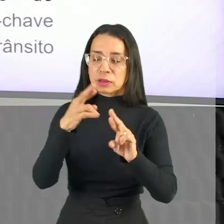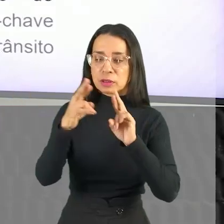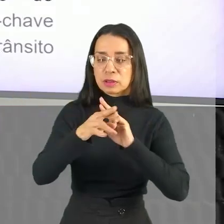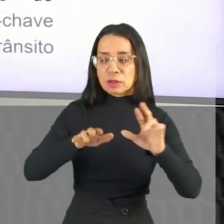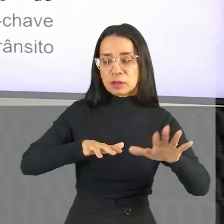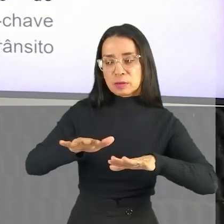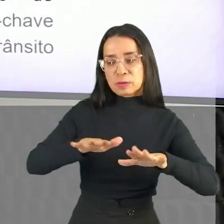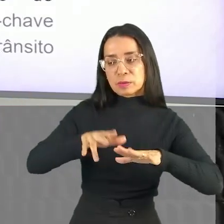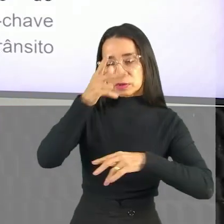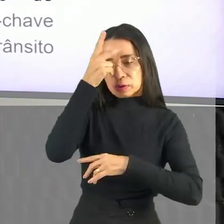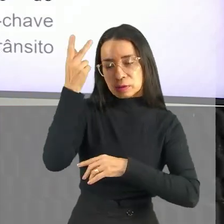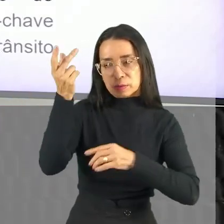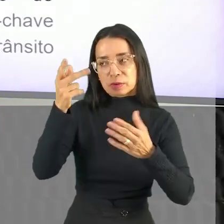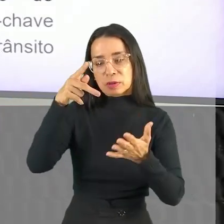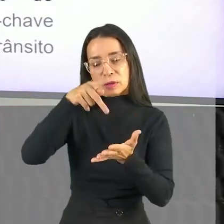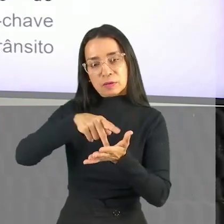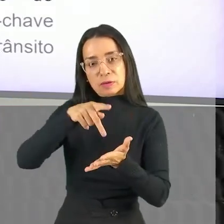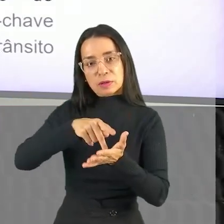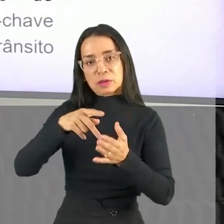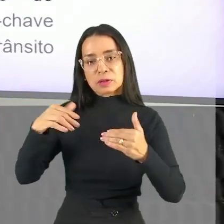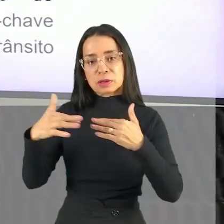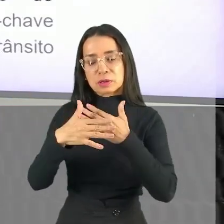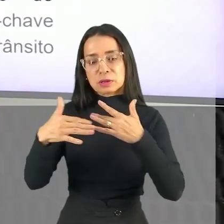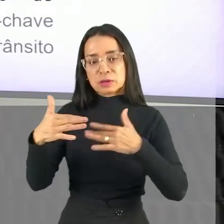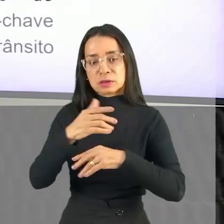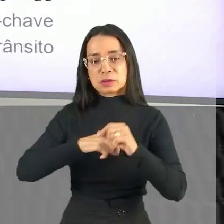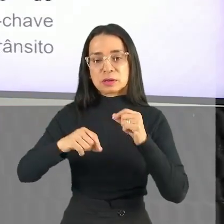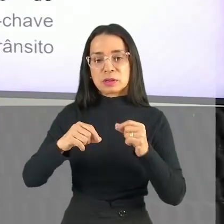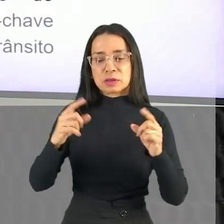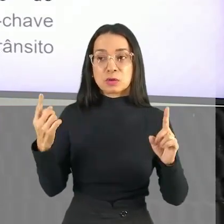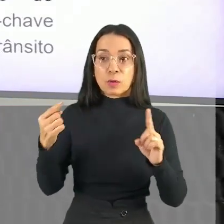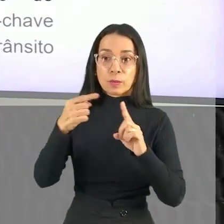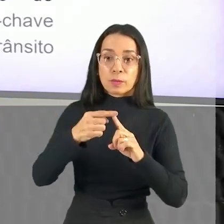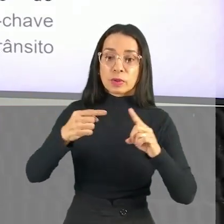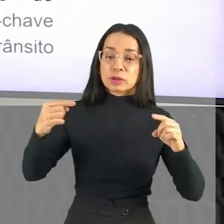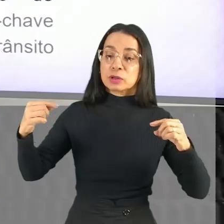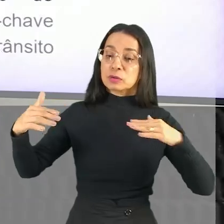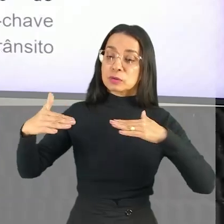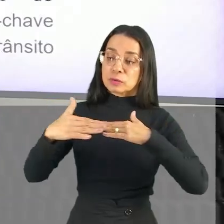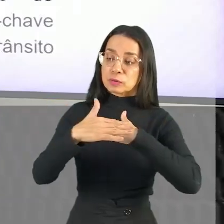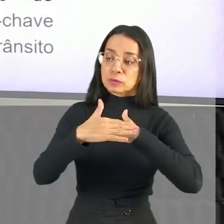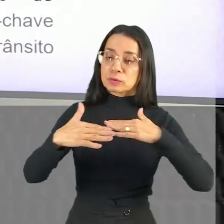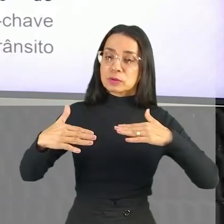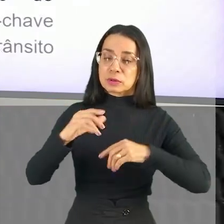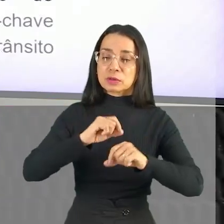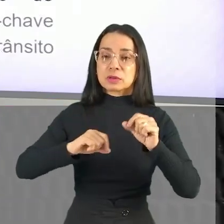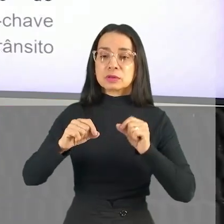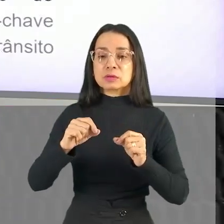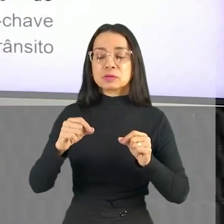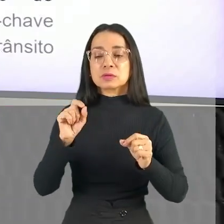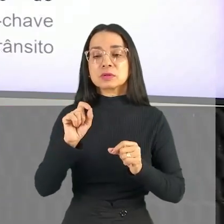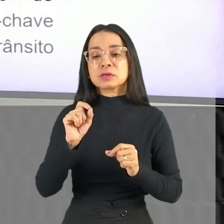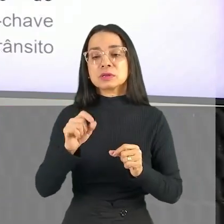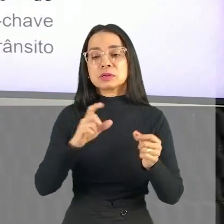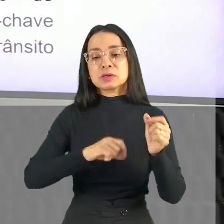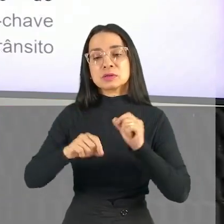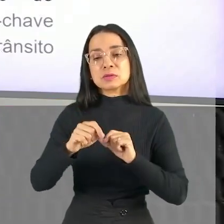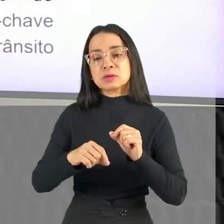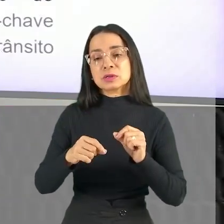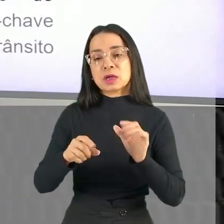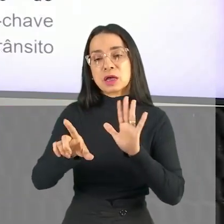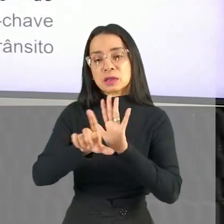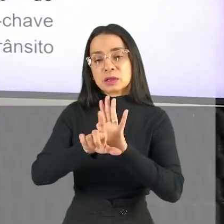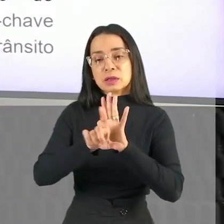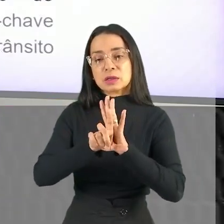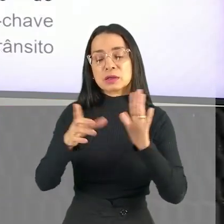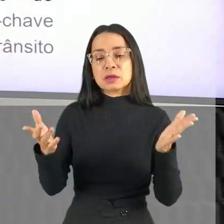A verdadeira cidade e o verdadeiro objetivo do trânsito, e isso está lá no nosso Código de Trânsito Brasileiro, é